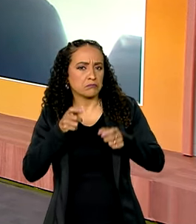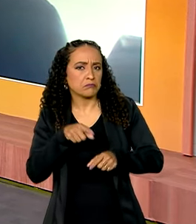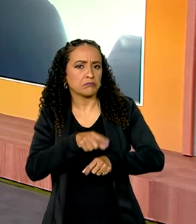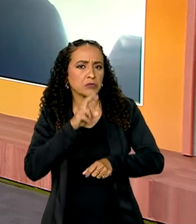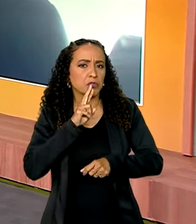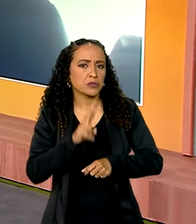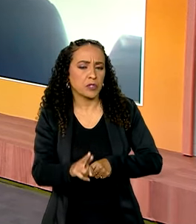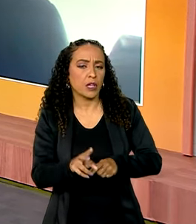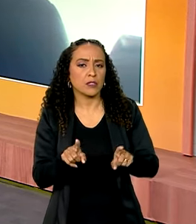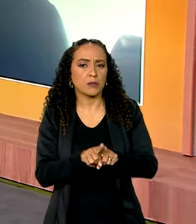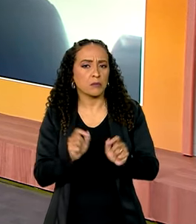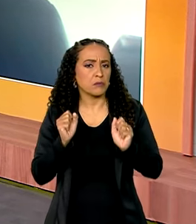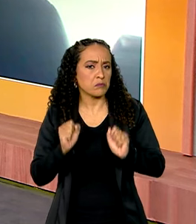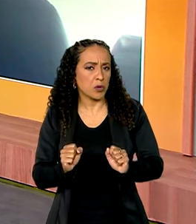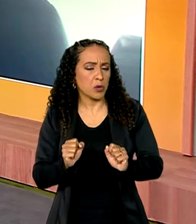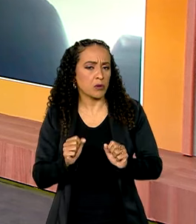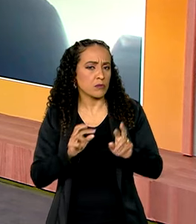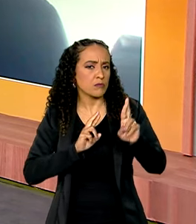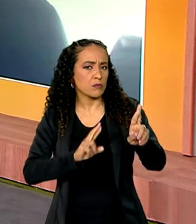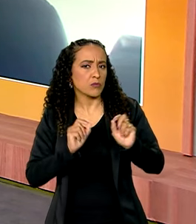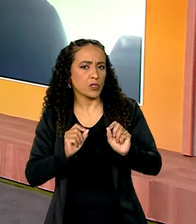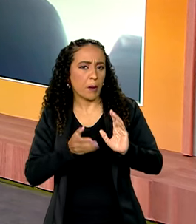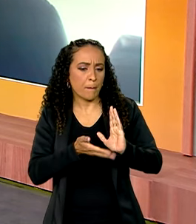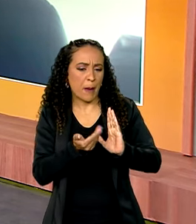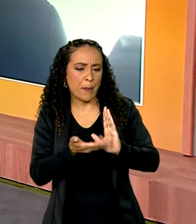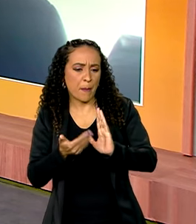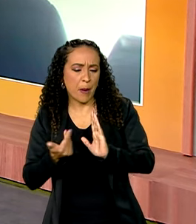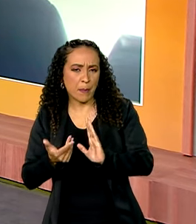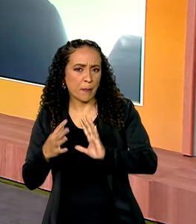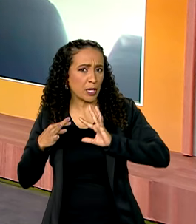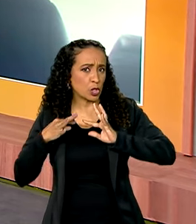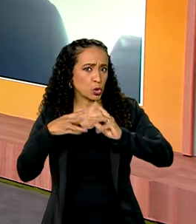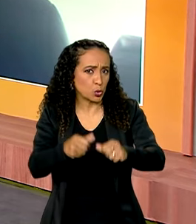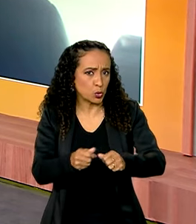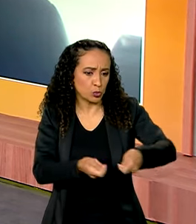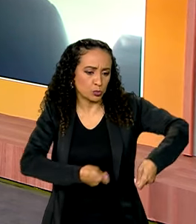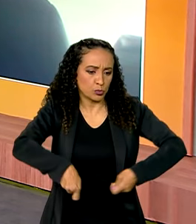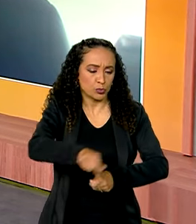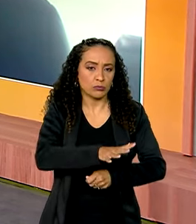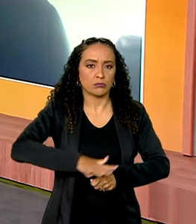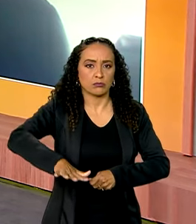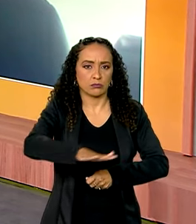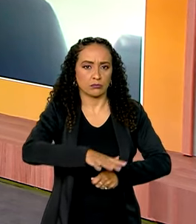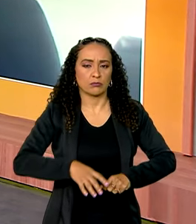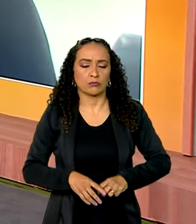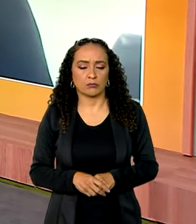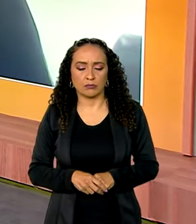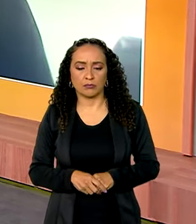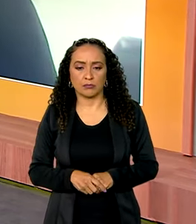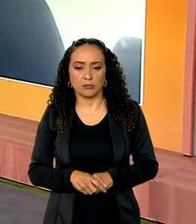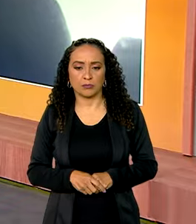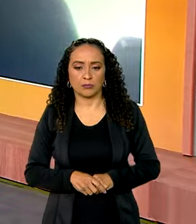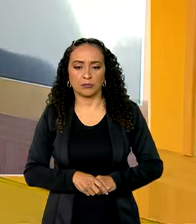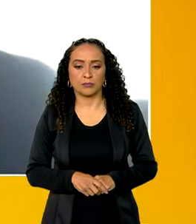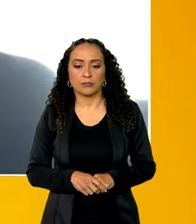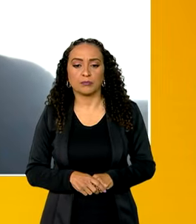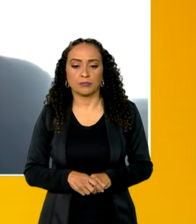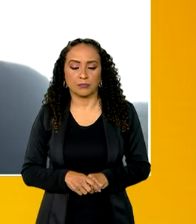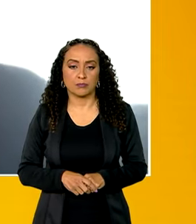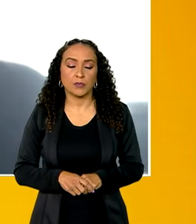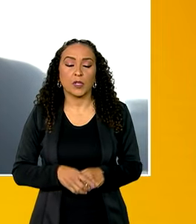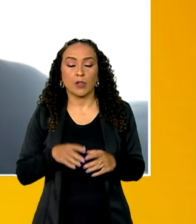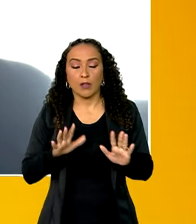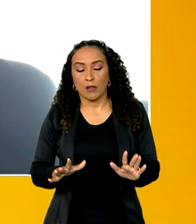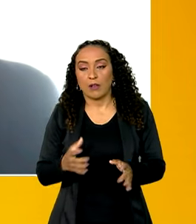resultado? E a gente pode esperar uma retirada completa dos garimpeiros dessa região, diretor? Bom, desde o